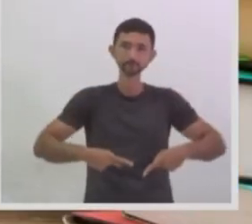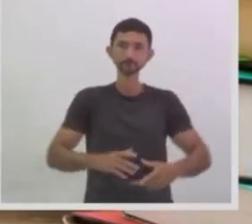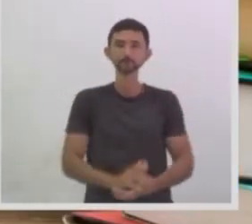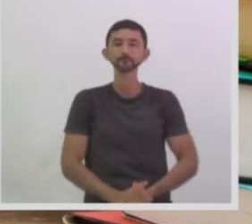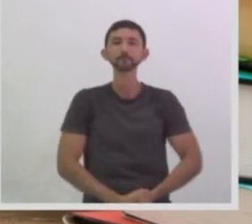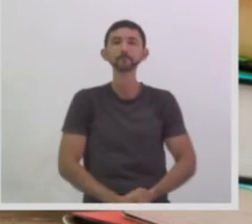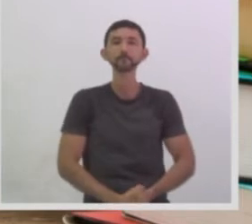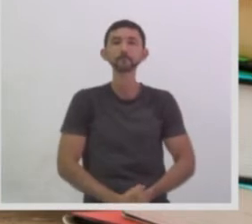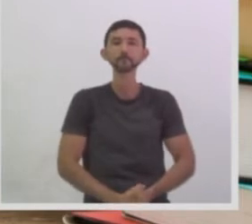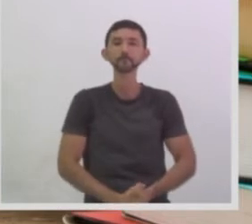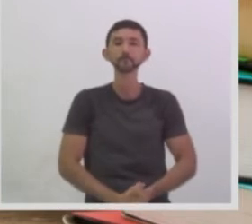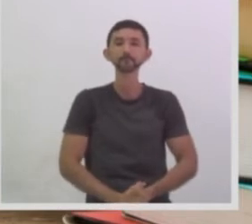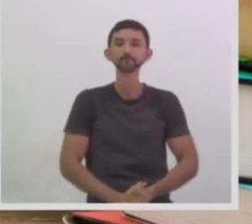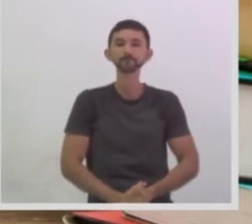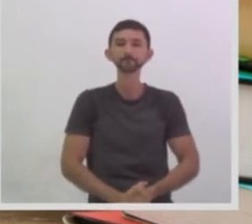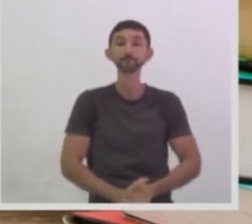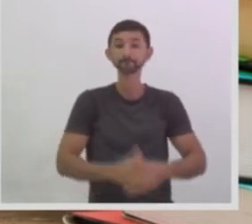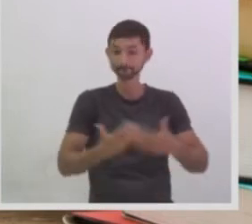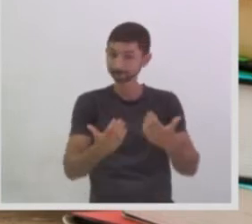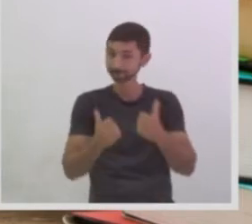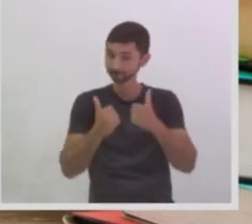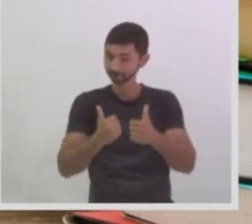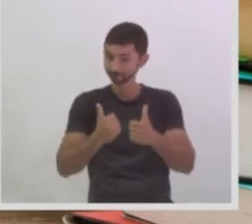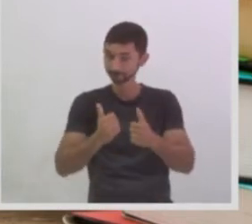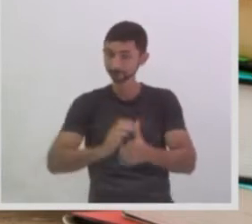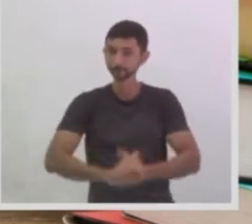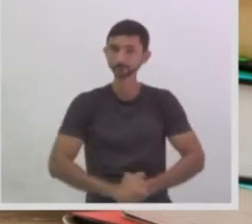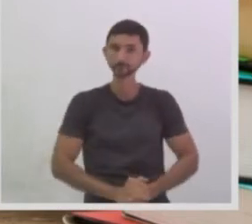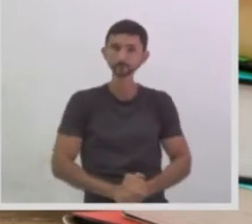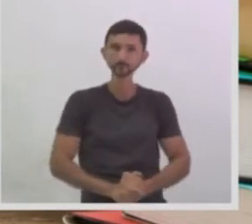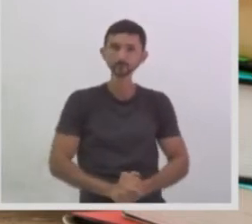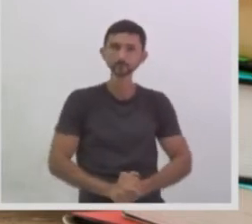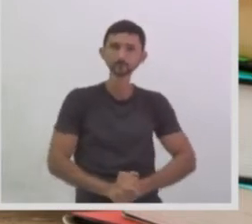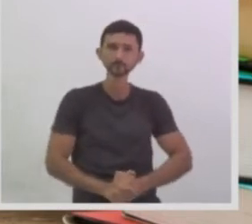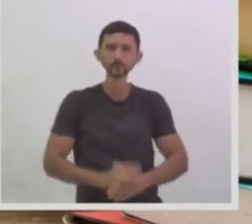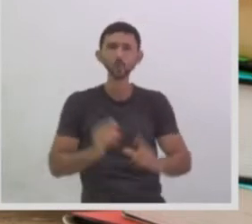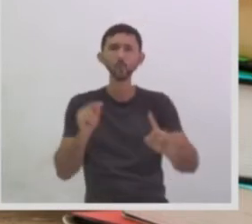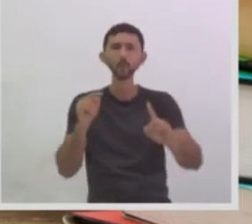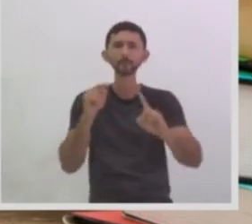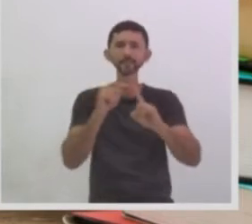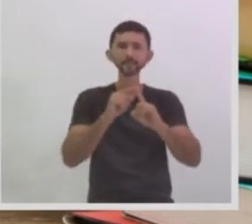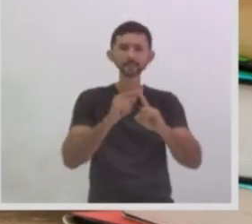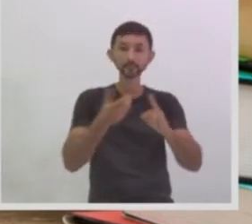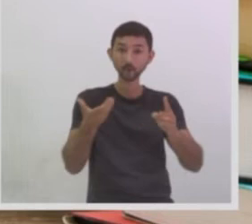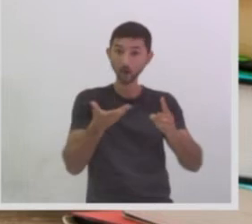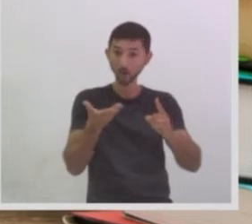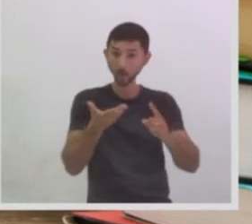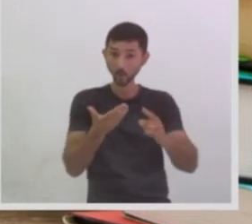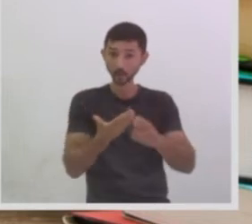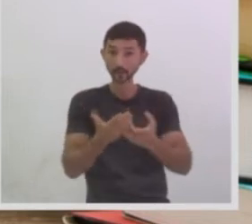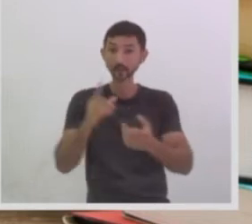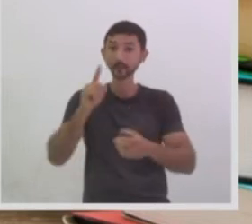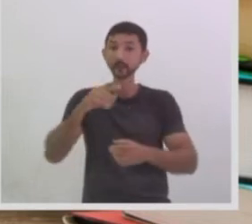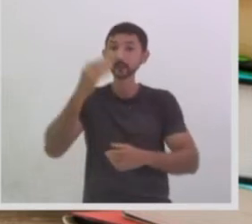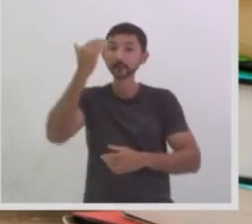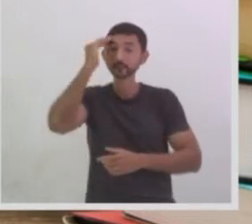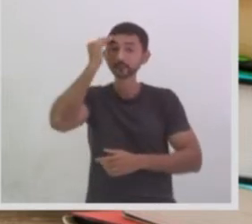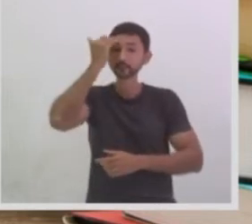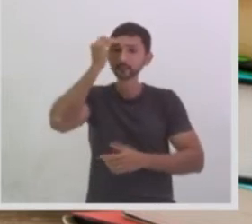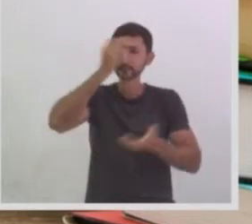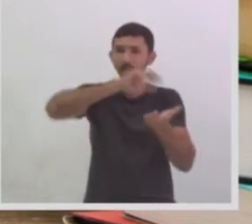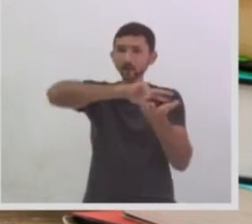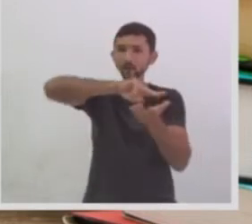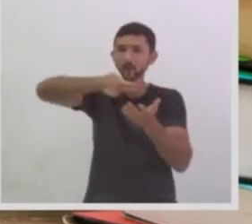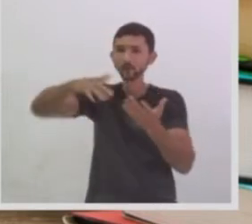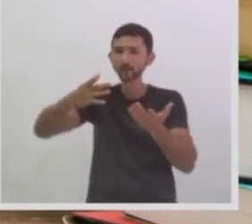né? Então, vamos lá? Bem, o objetivo dessa segunda parte é compreender a diversidade